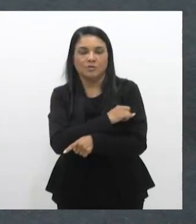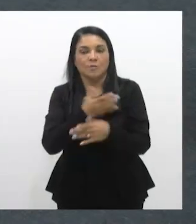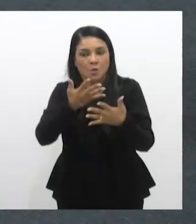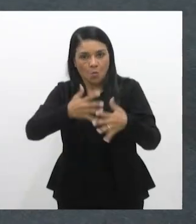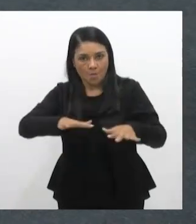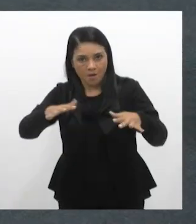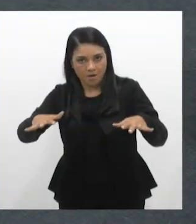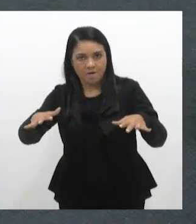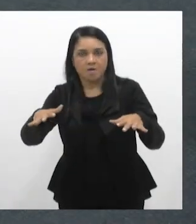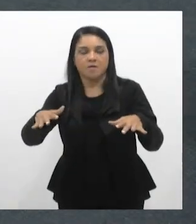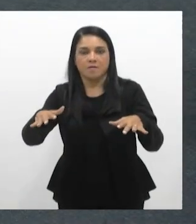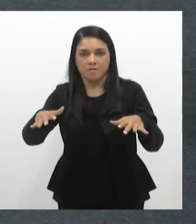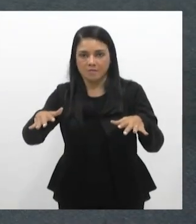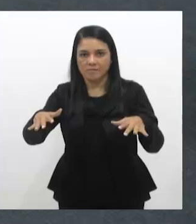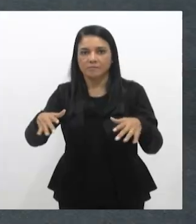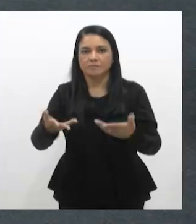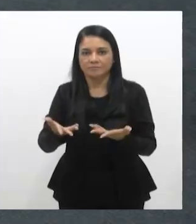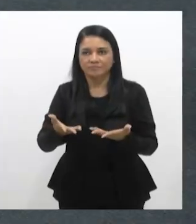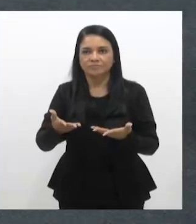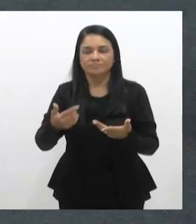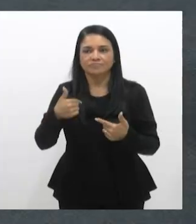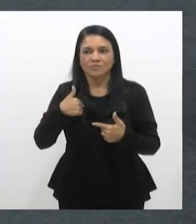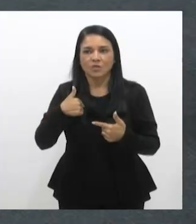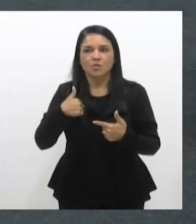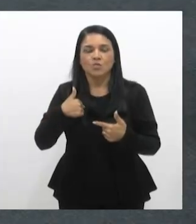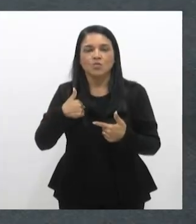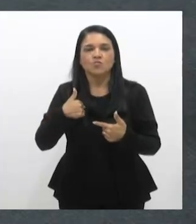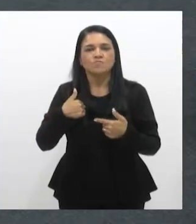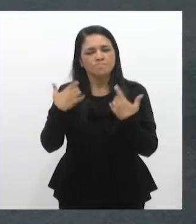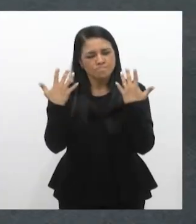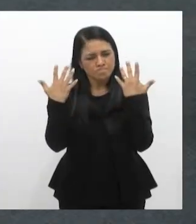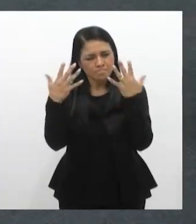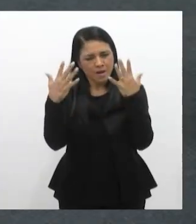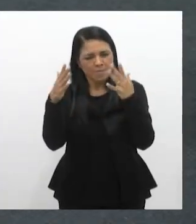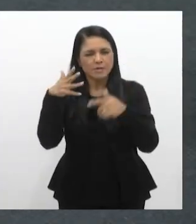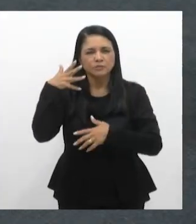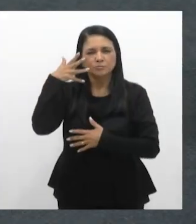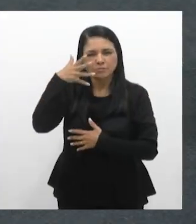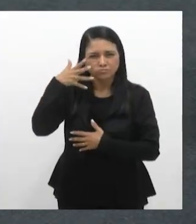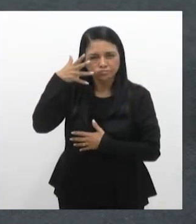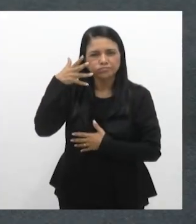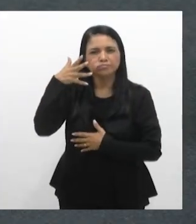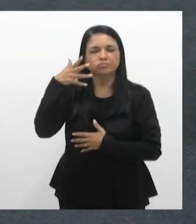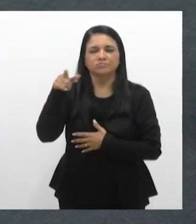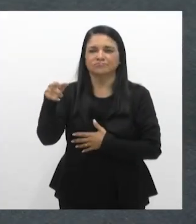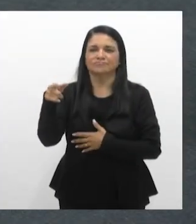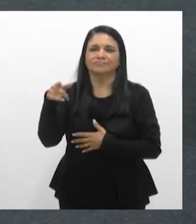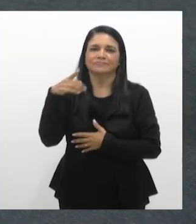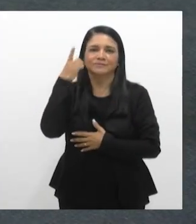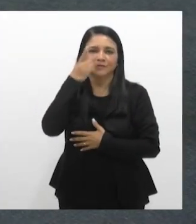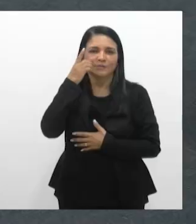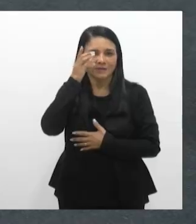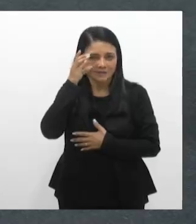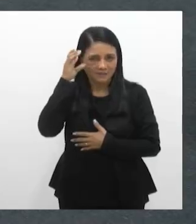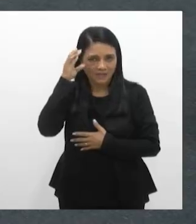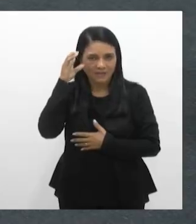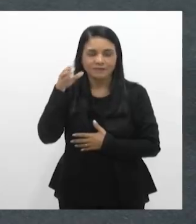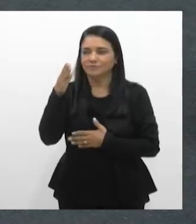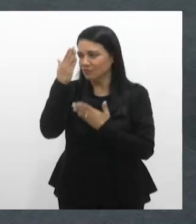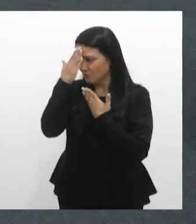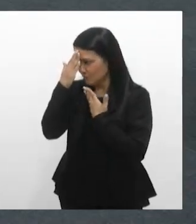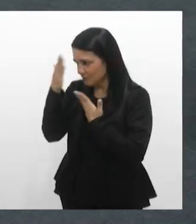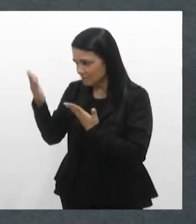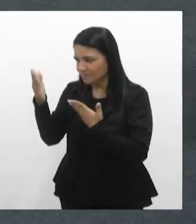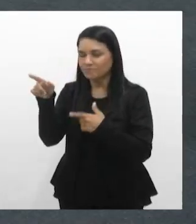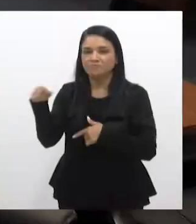mares. Então, assim, eu acho louvável e parabéns pela sua fala, deputada Célia Jordão. Obrigada. O mais interessante, né,